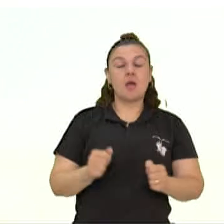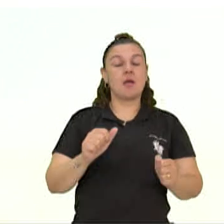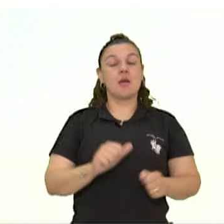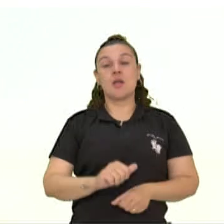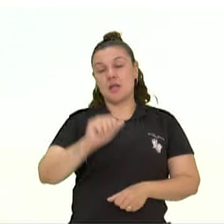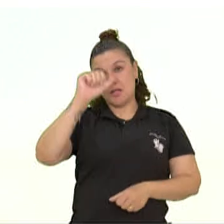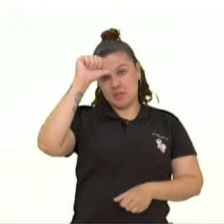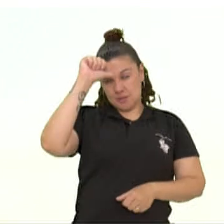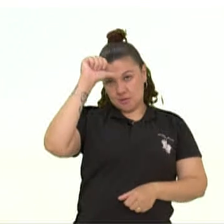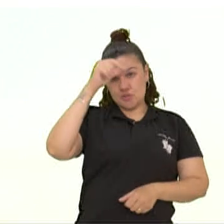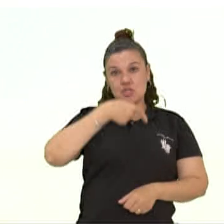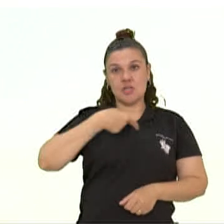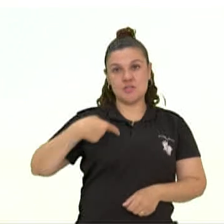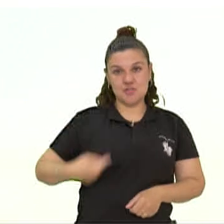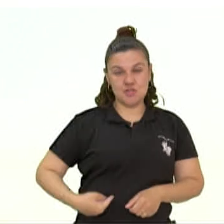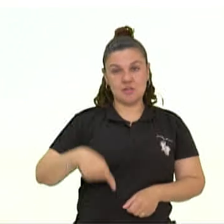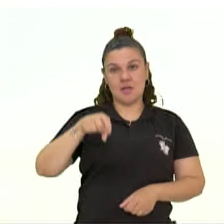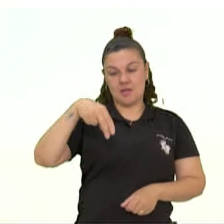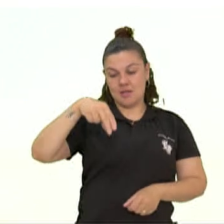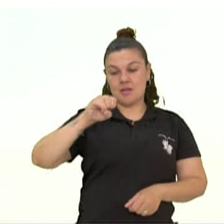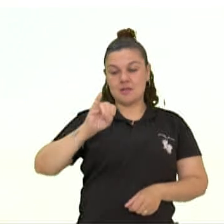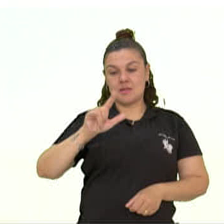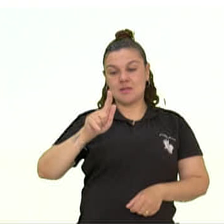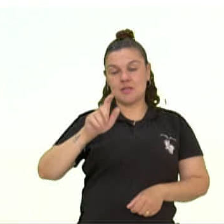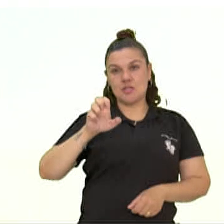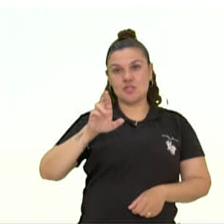Nigéria provavelmente serão responsáveis por